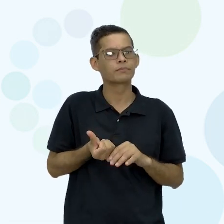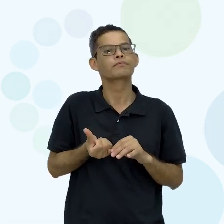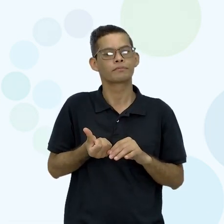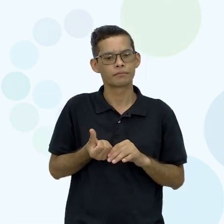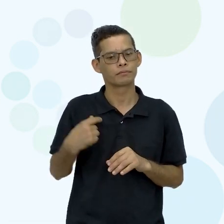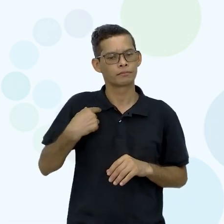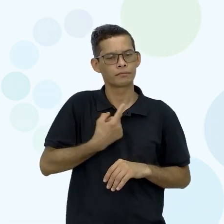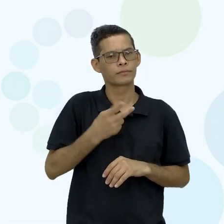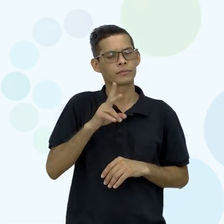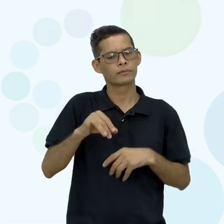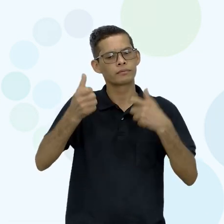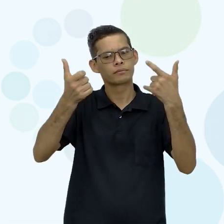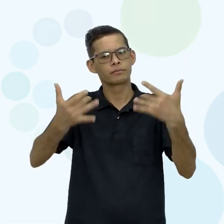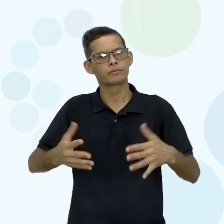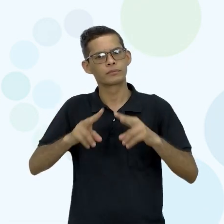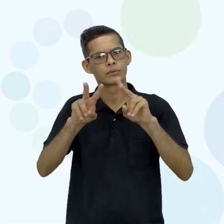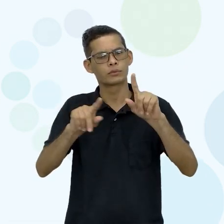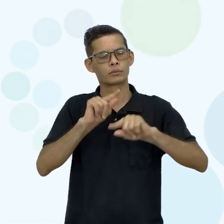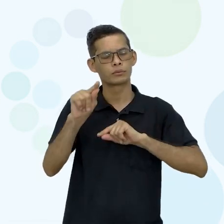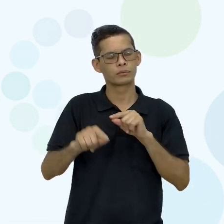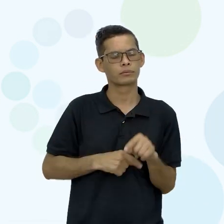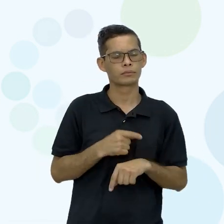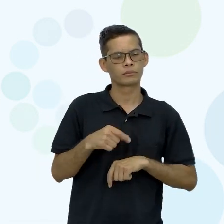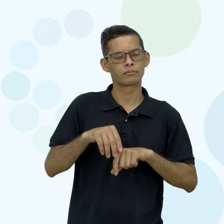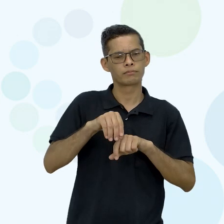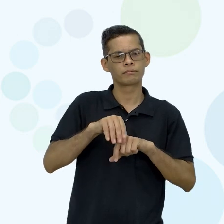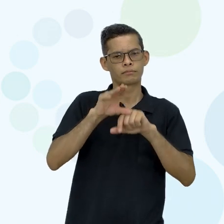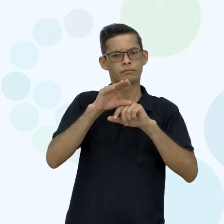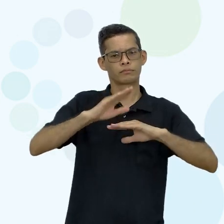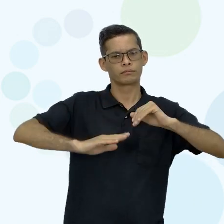as noções de conhecimento na